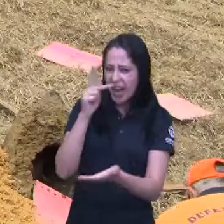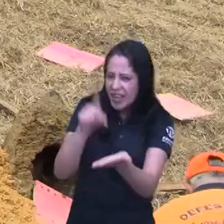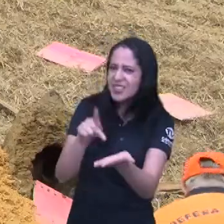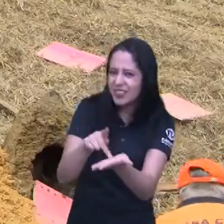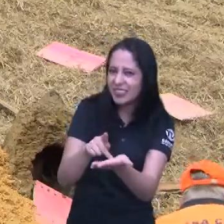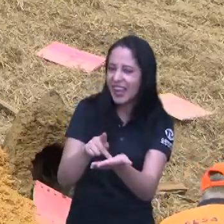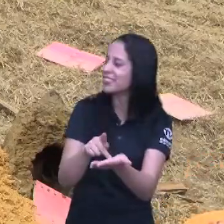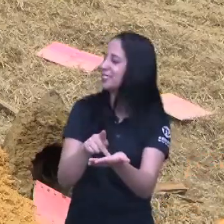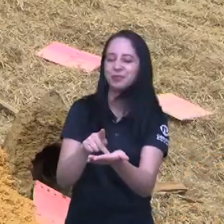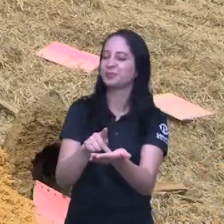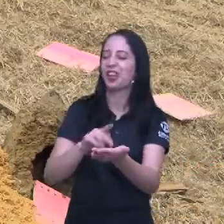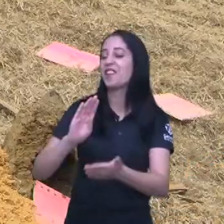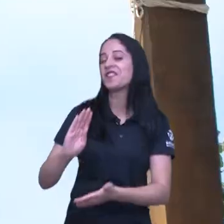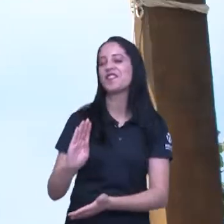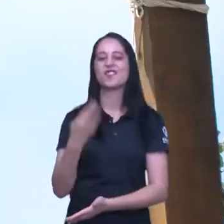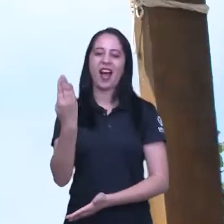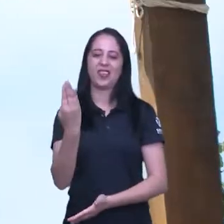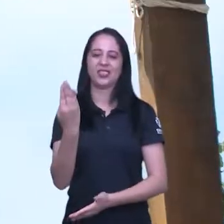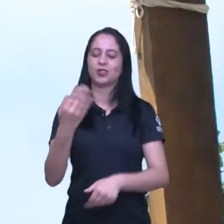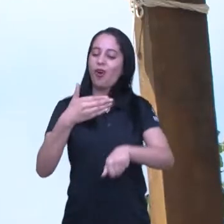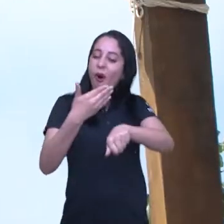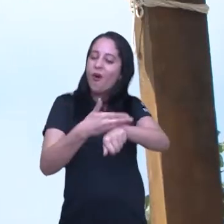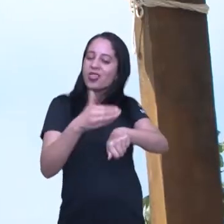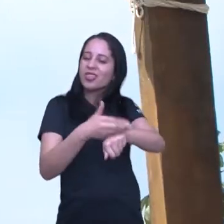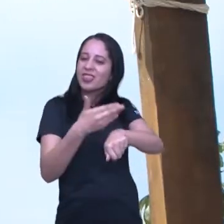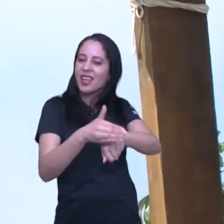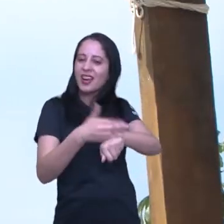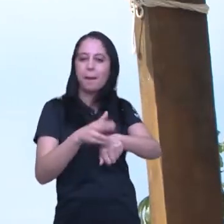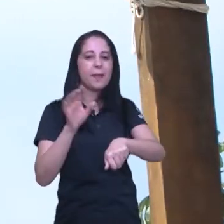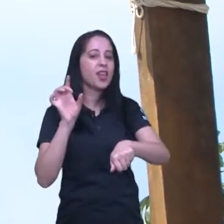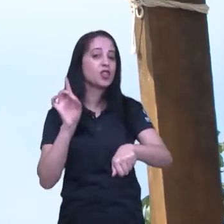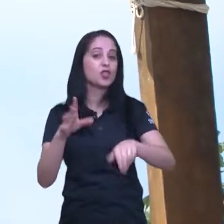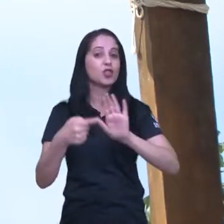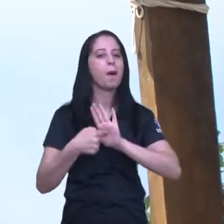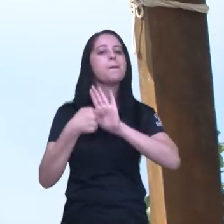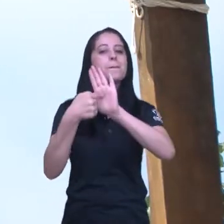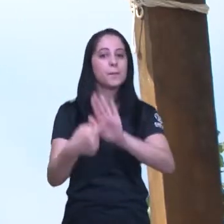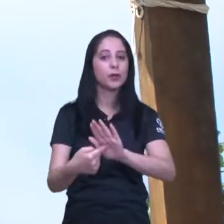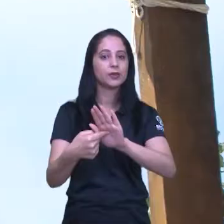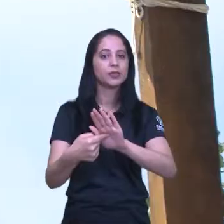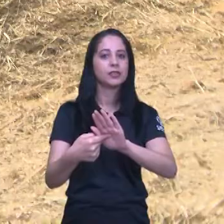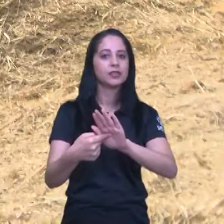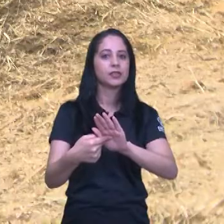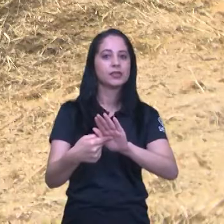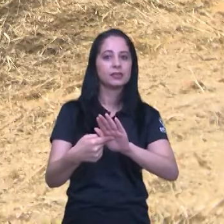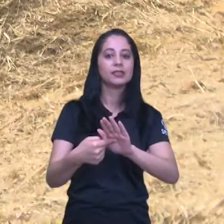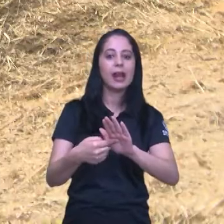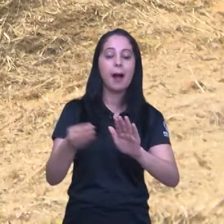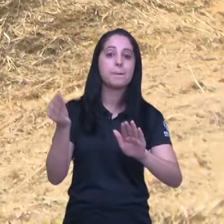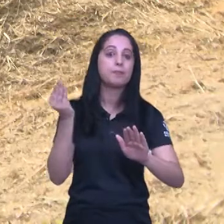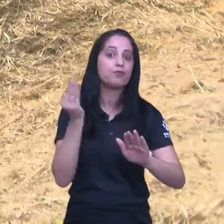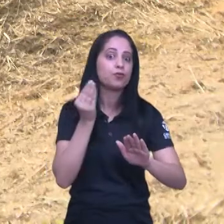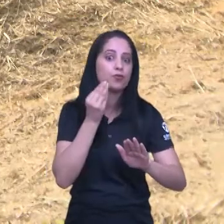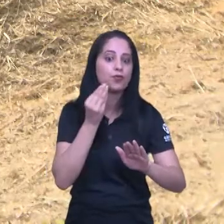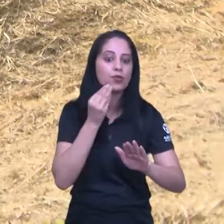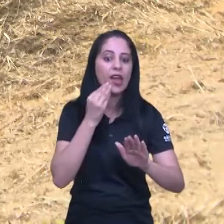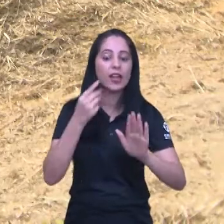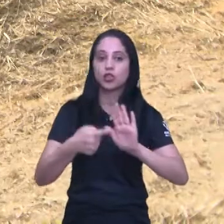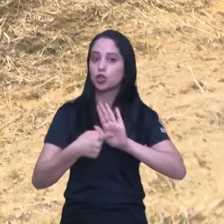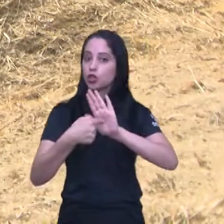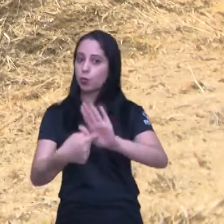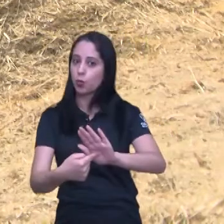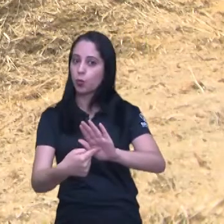poderiam ser reais mas na verdade fazem parte de um simulado realizado pela defesa civil como um teste para